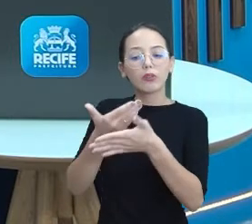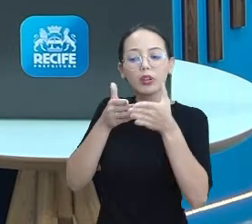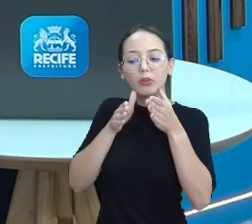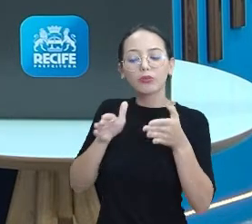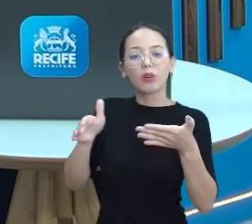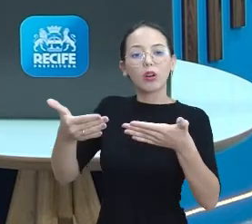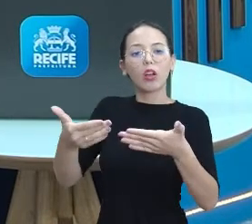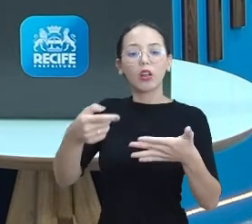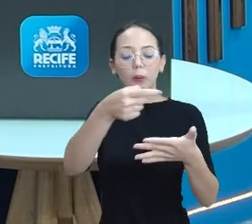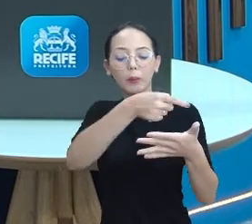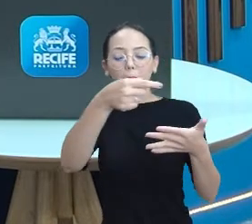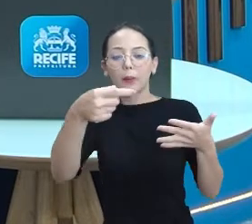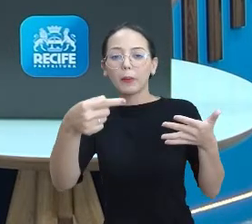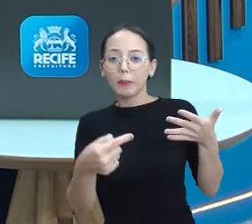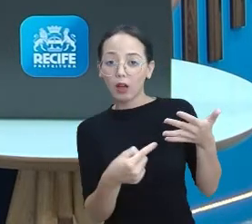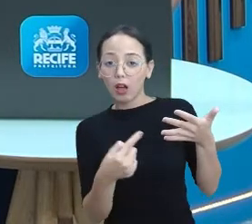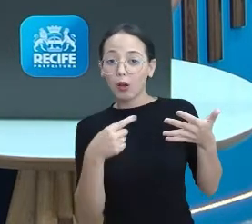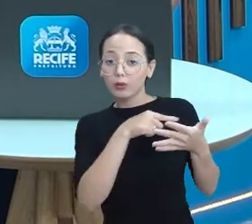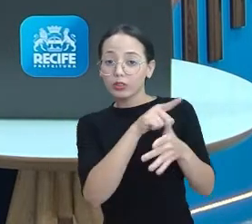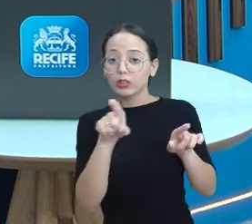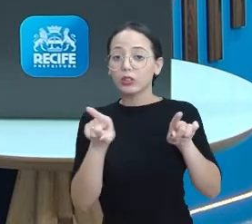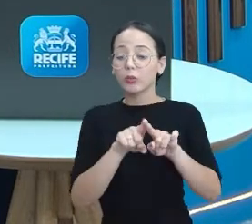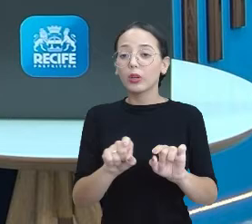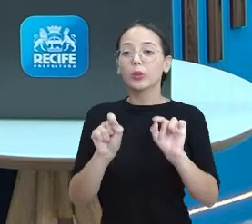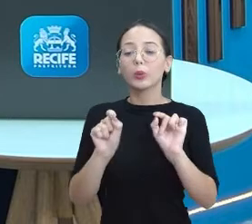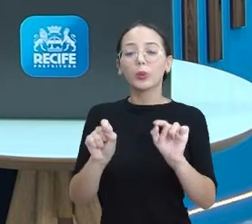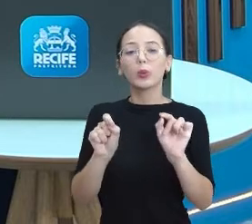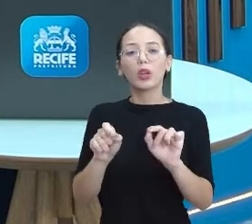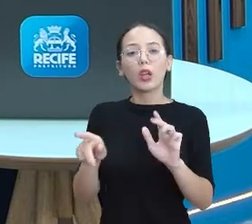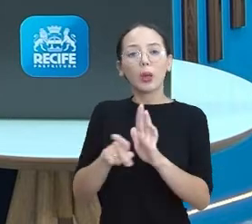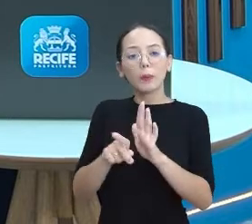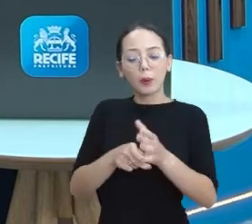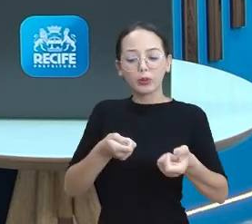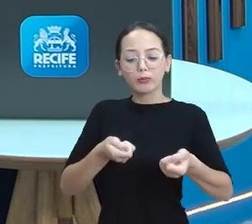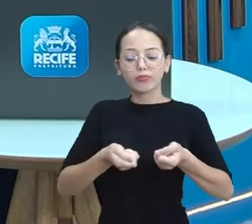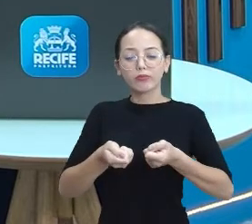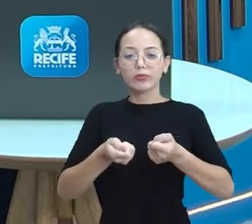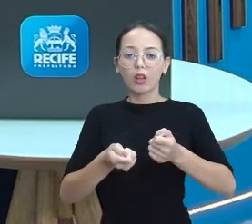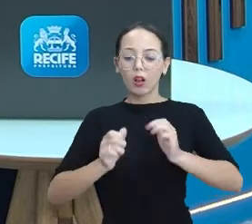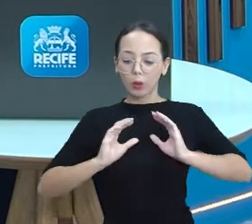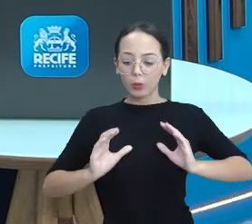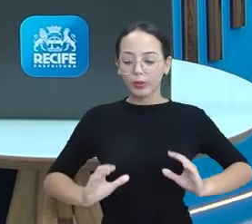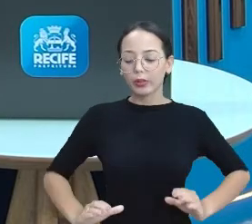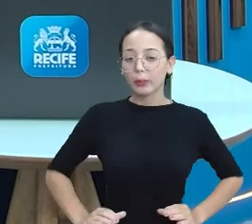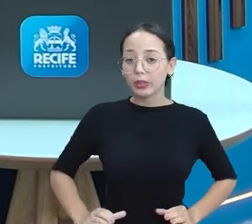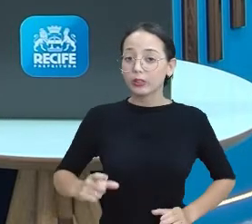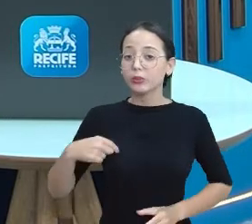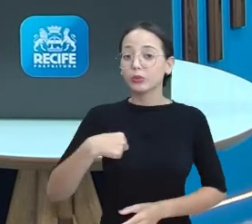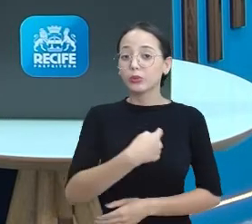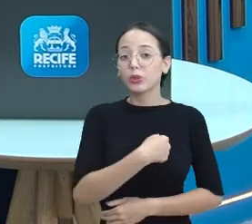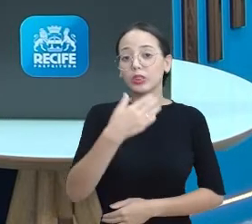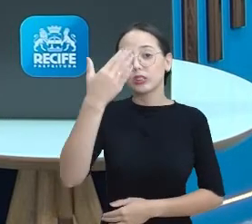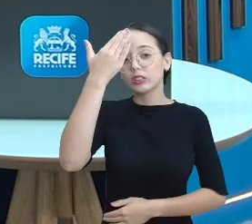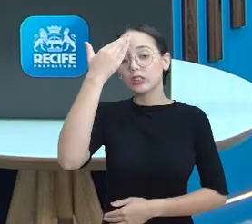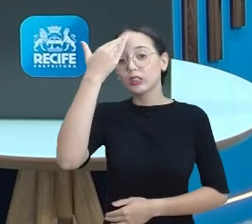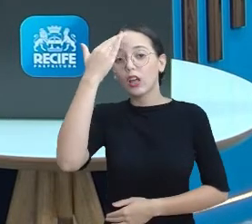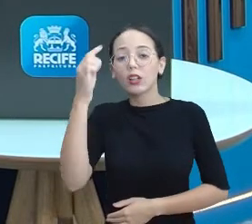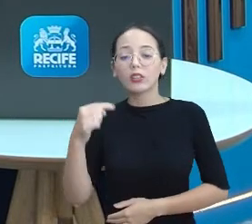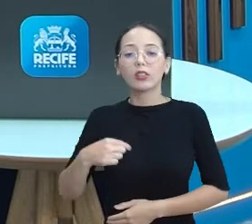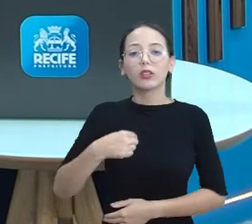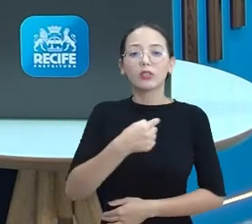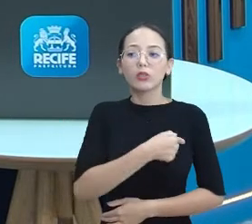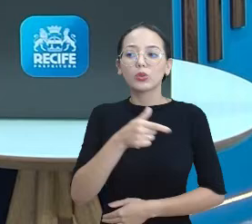nas funções executivas, você também está fazendo um manejo de comportamento. A gente entende que quando a gente